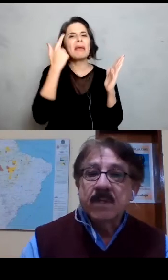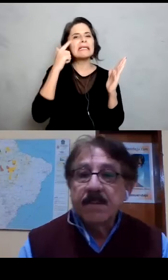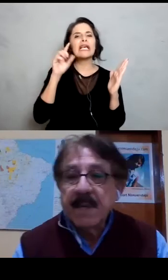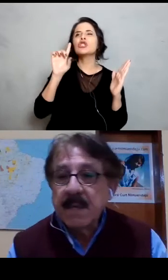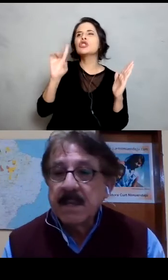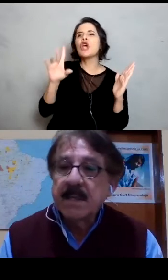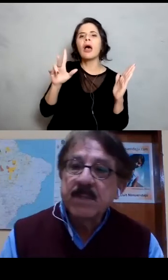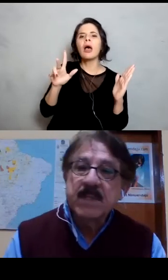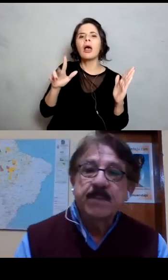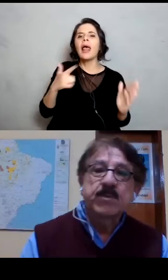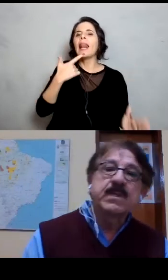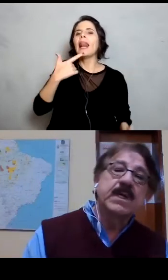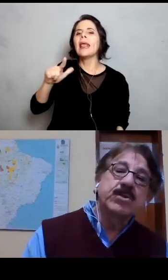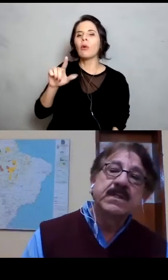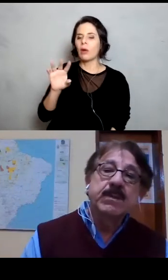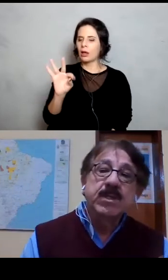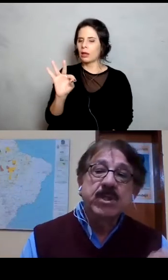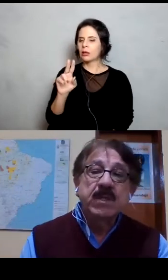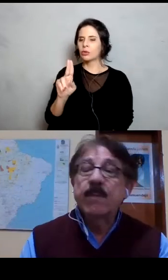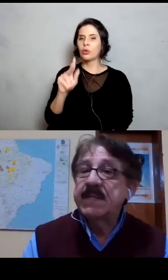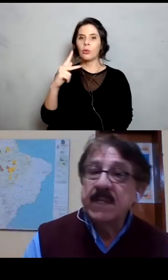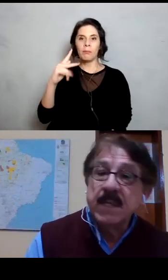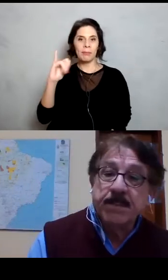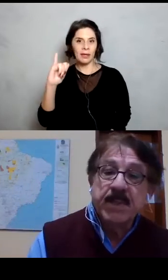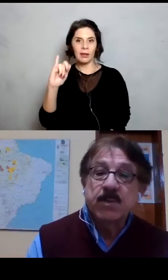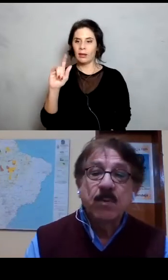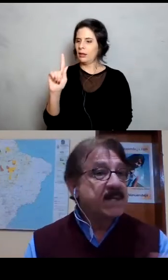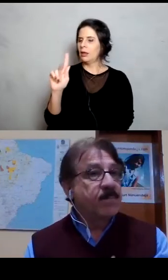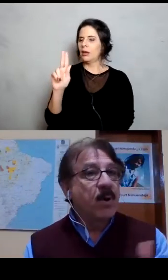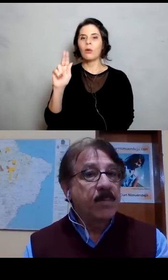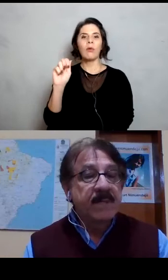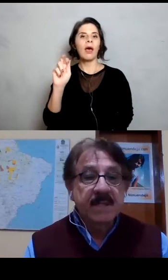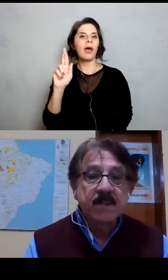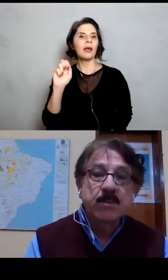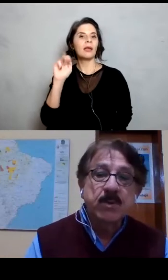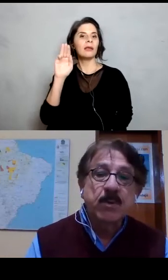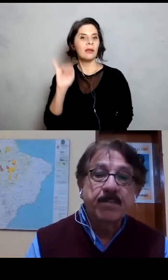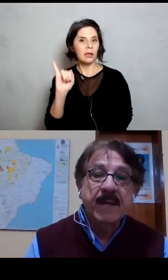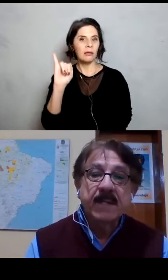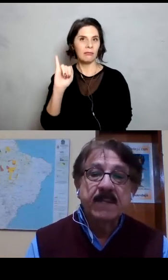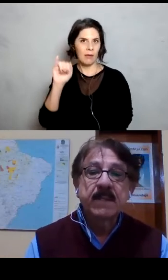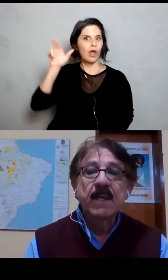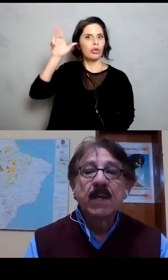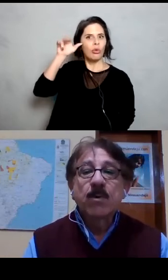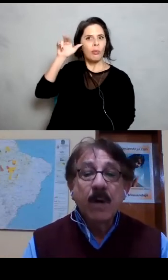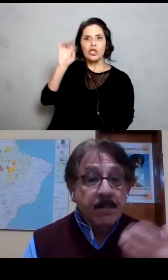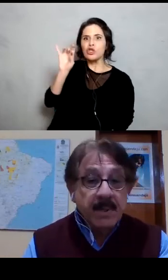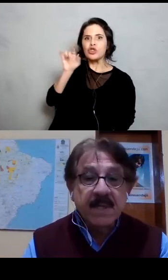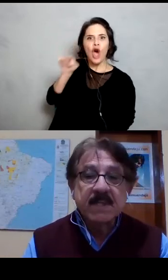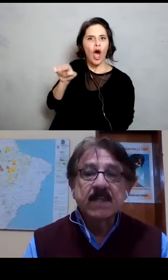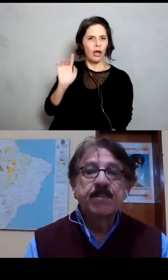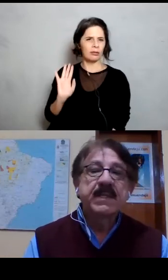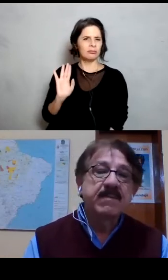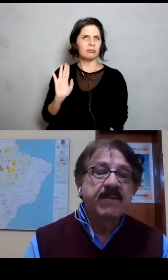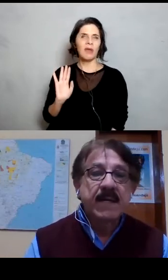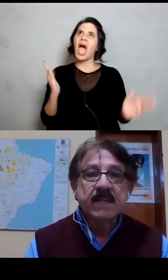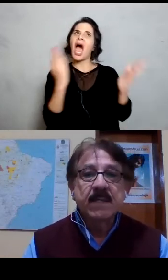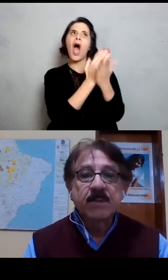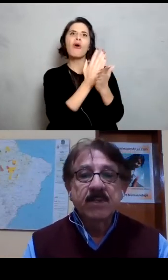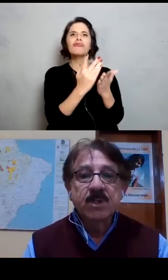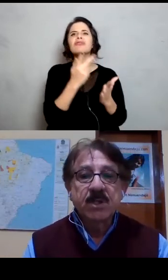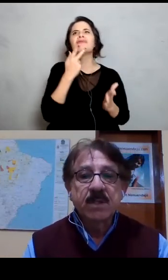ou também muitas pessoas acham que as línguas indígenas são mais simples ou mais pobres que as línguas europeias. Qual é a importância de se